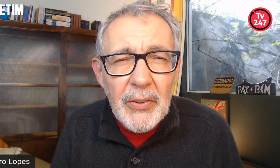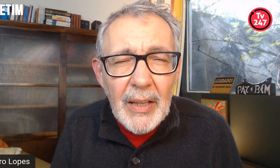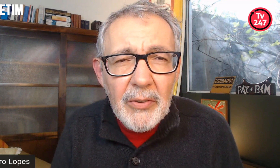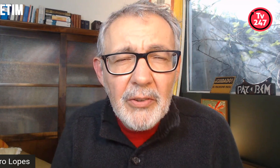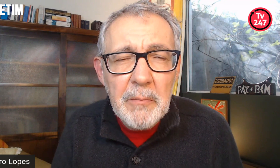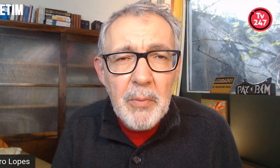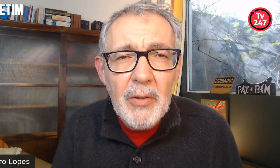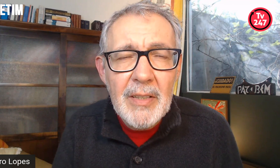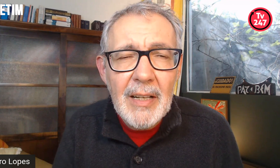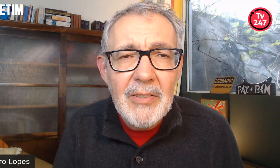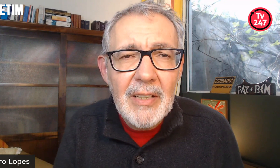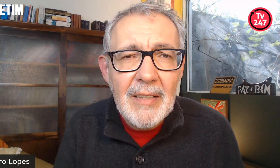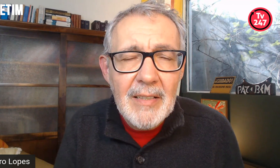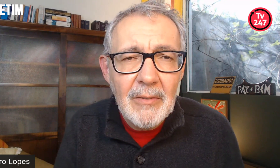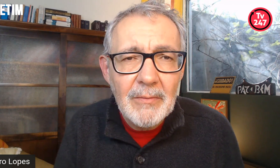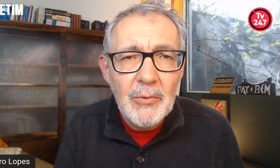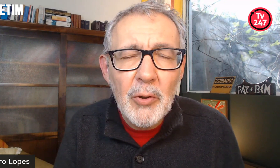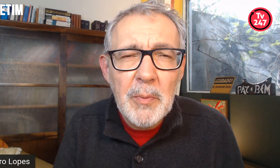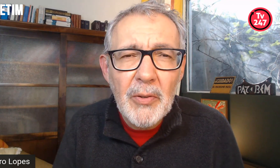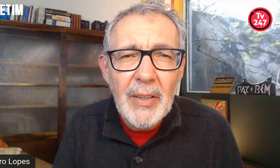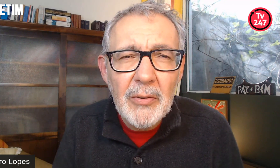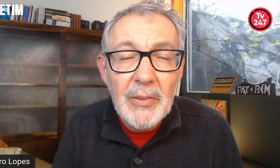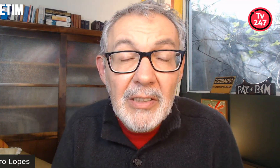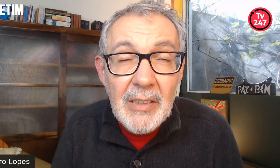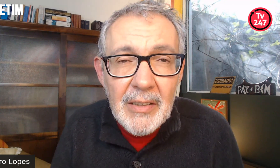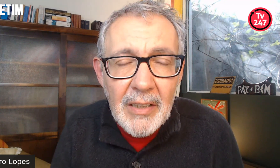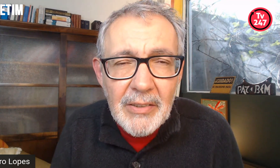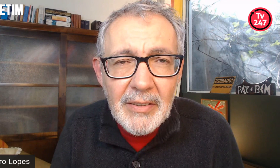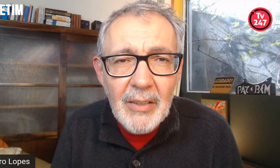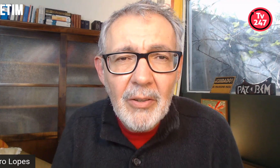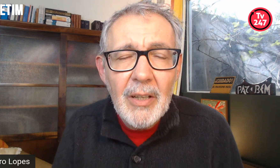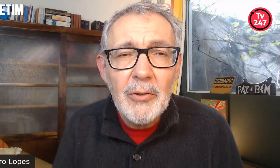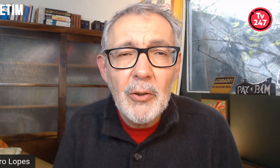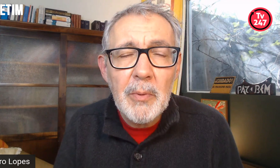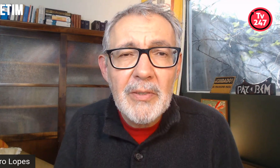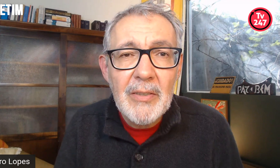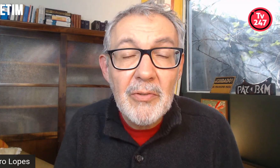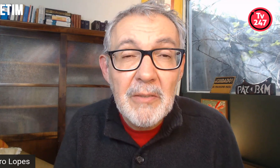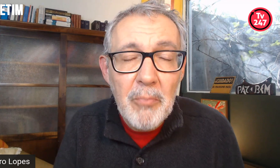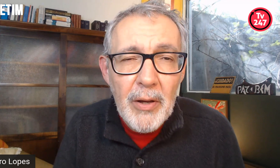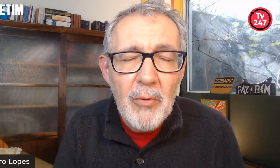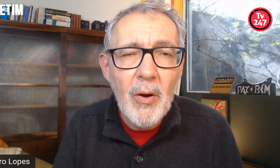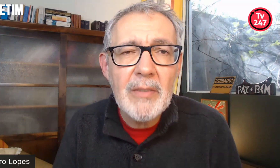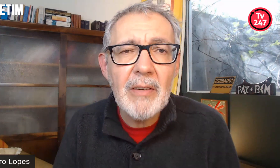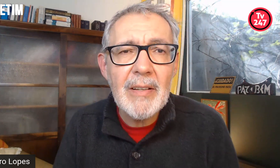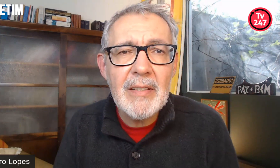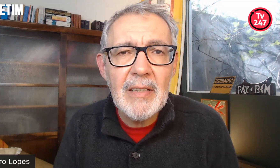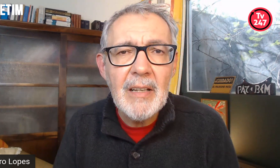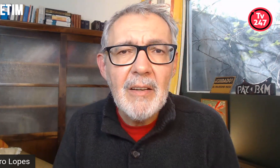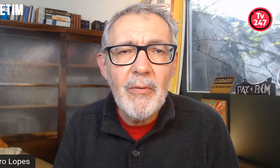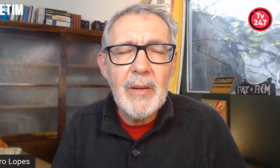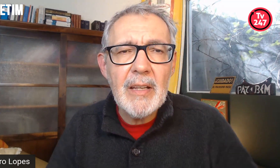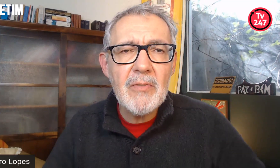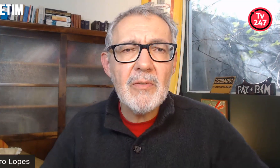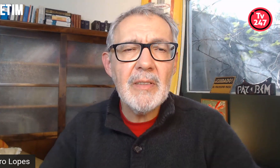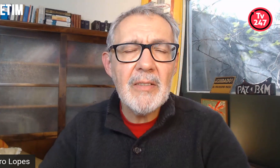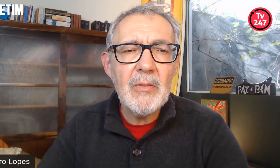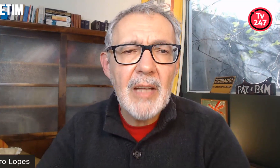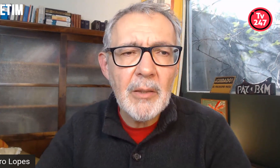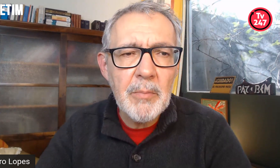Todo o processo de procrastinação, todo o processo de interdição, todo o processo de boicote à vacina